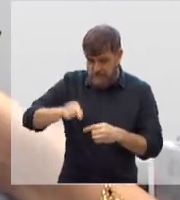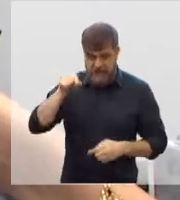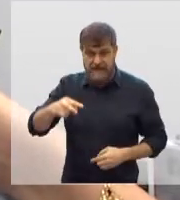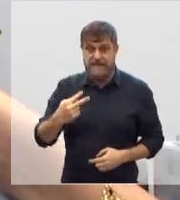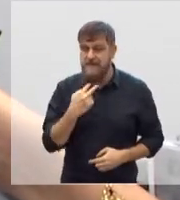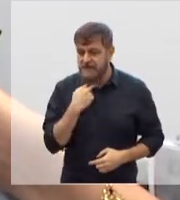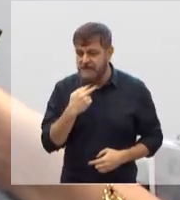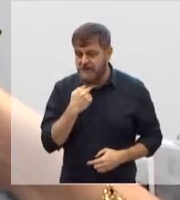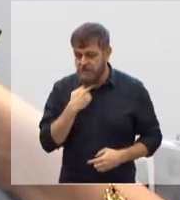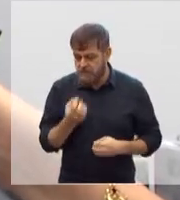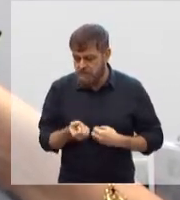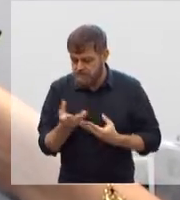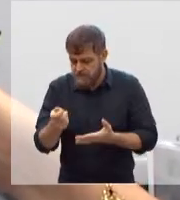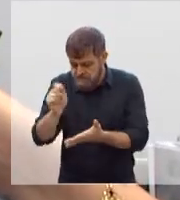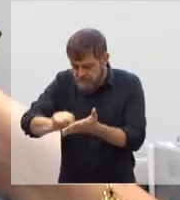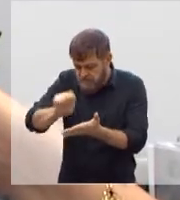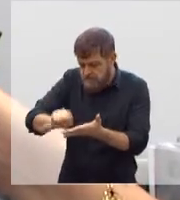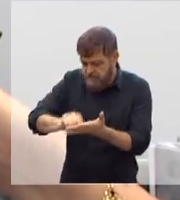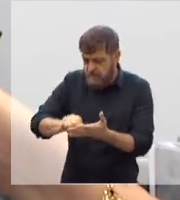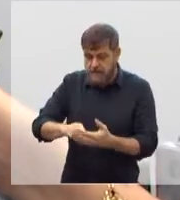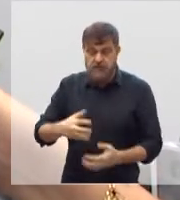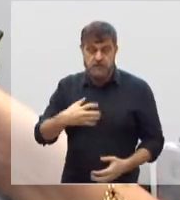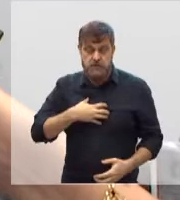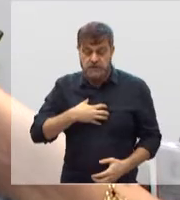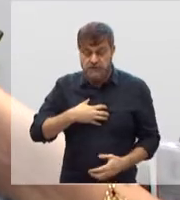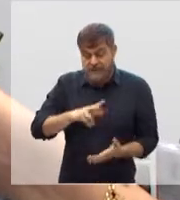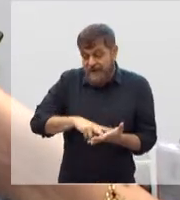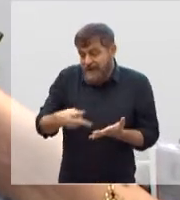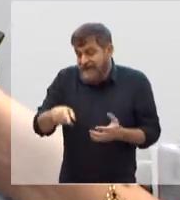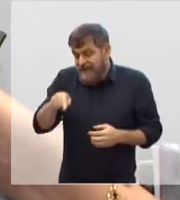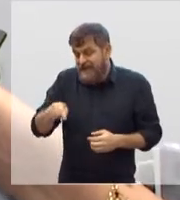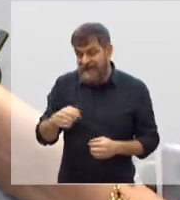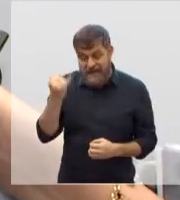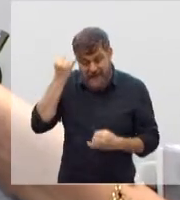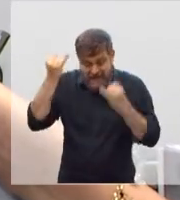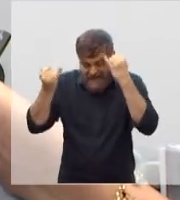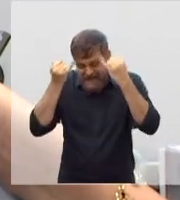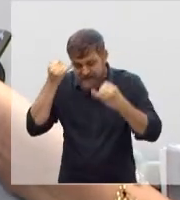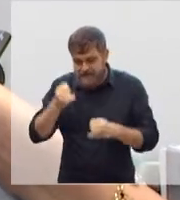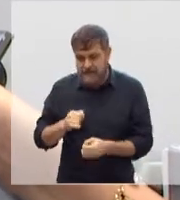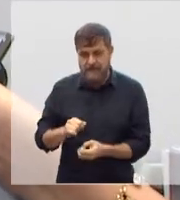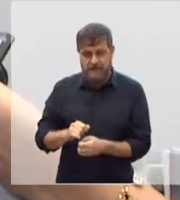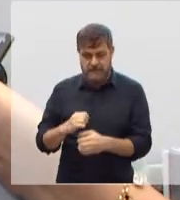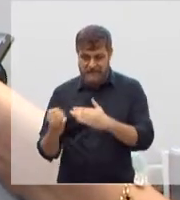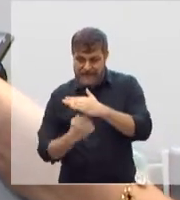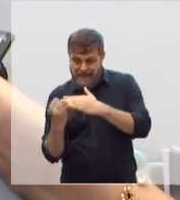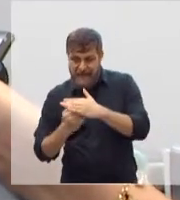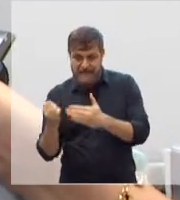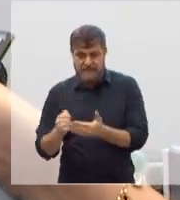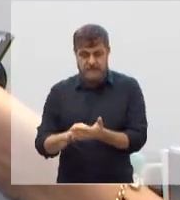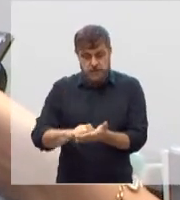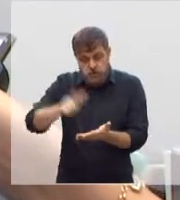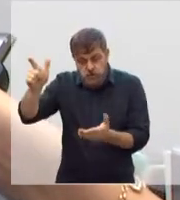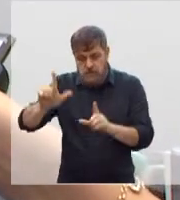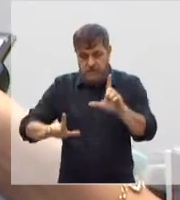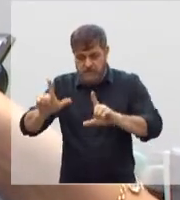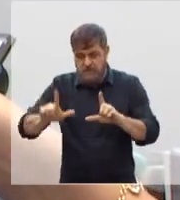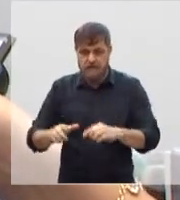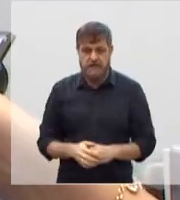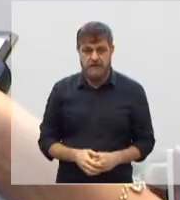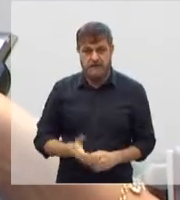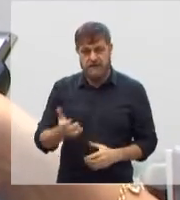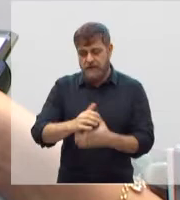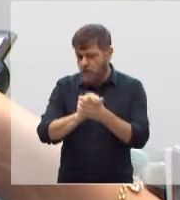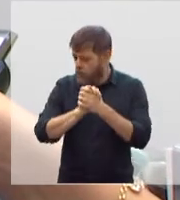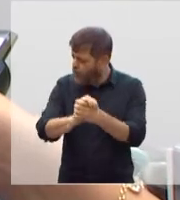dá oportunidade para a imprensa se manifestar da maneira que ela entenda, porque é uma visão, é importante, ela não é uma democracia plena.